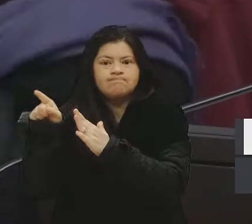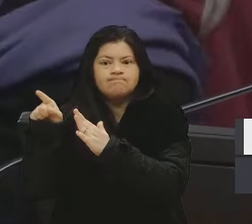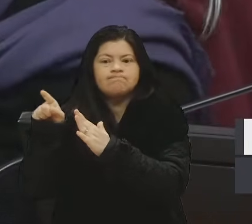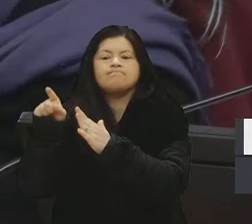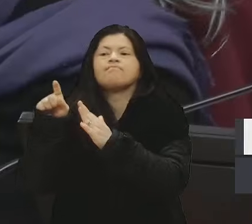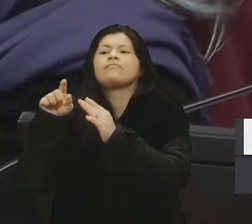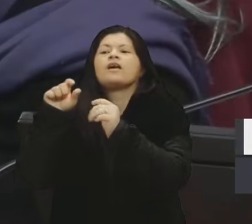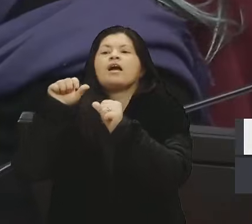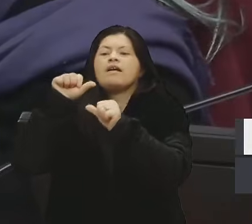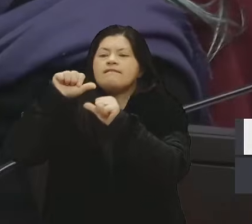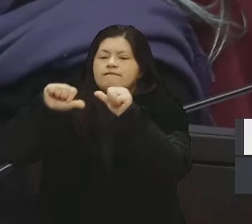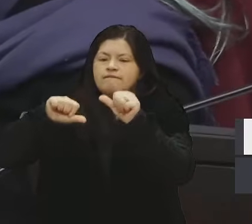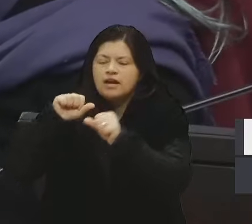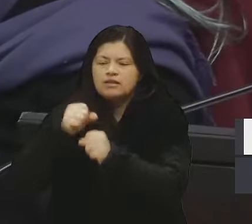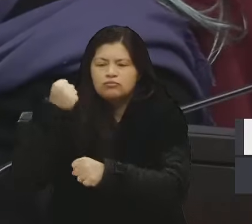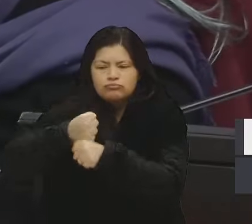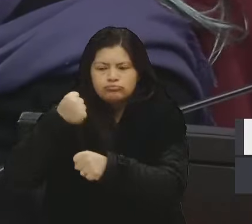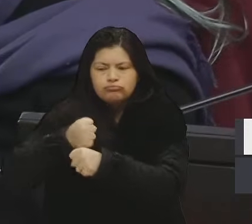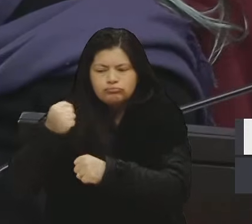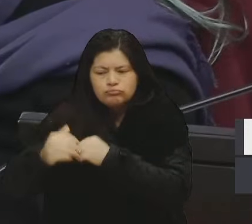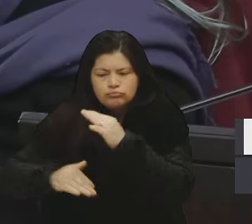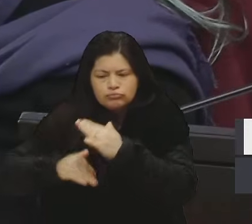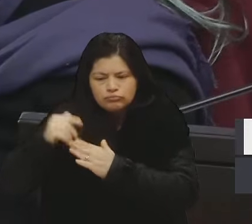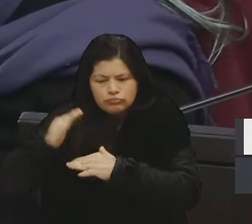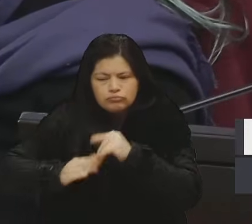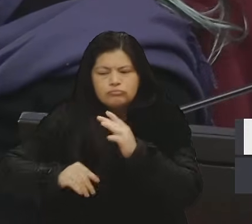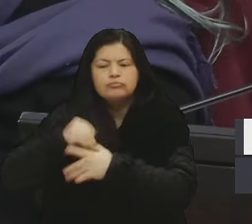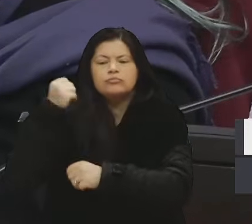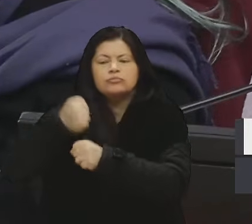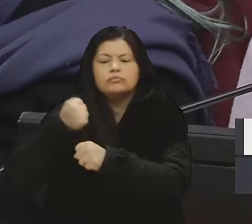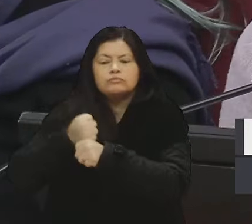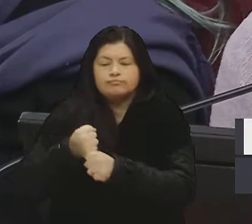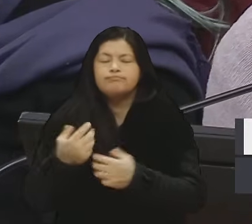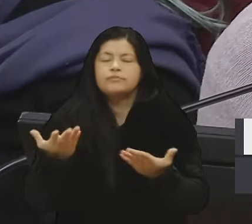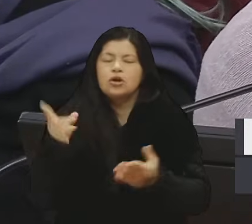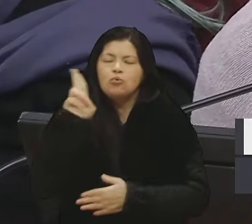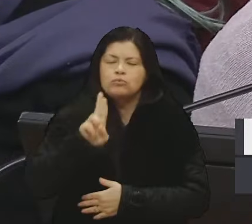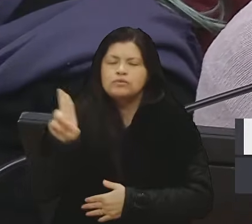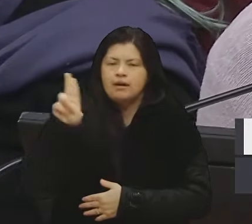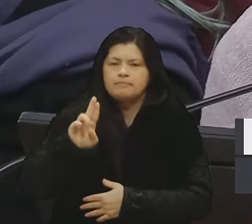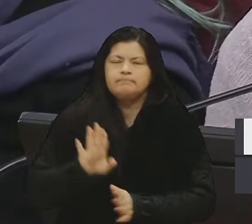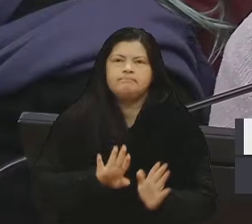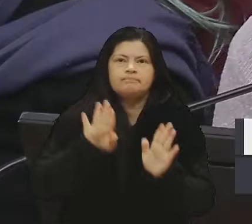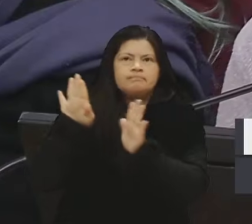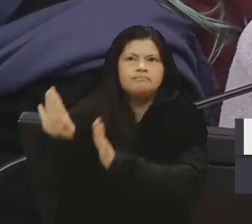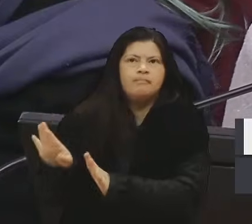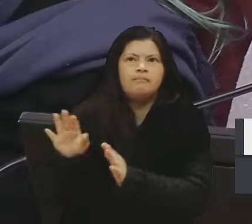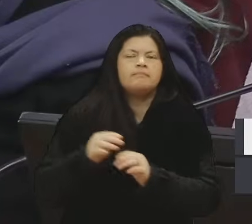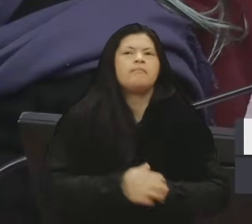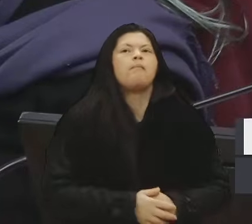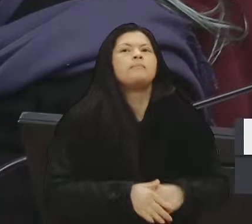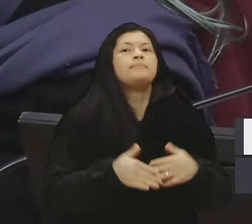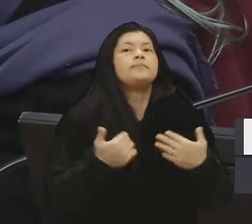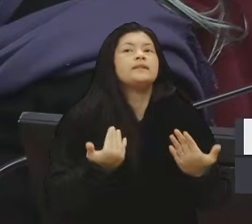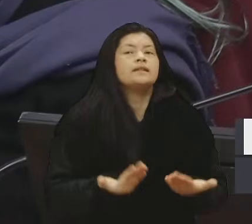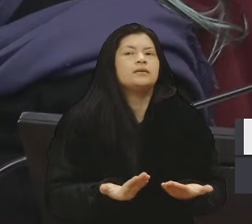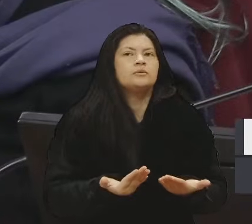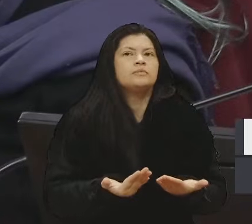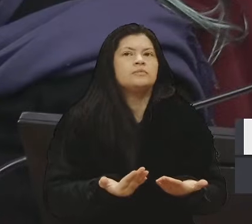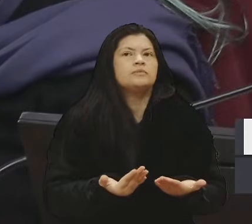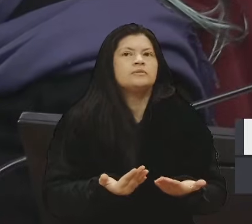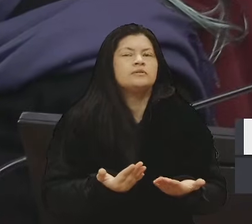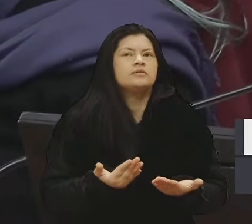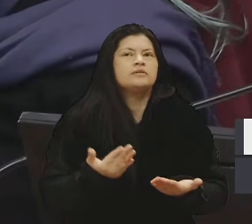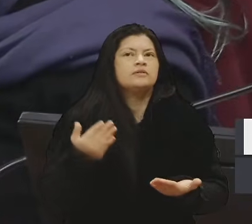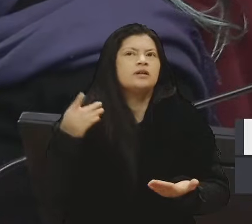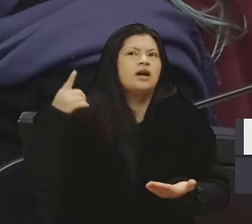revitalizada, reformada e tivesse em condições de uso. Bom, sem delongas, passar então ao advogado